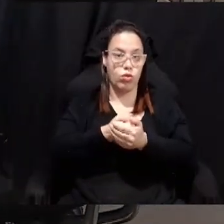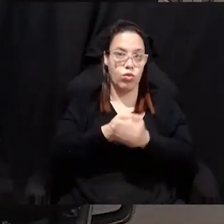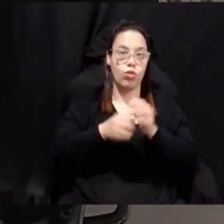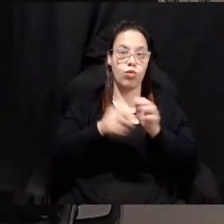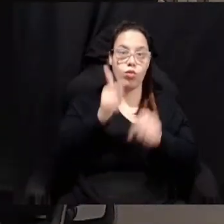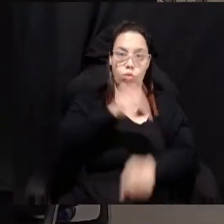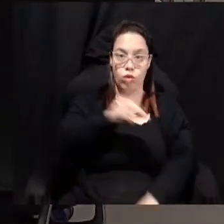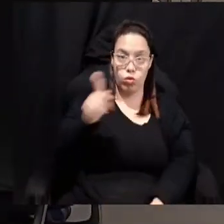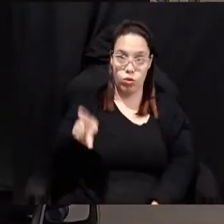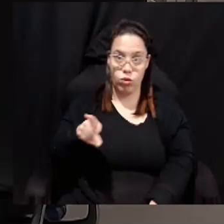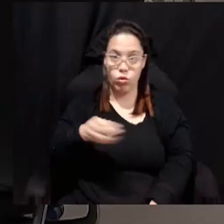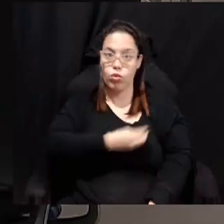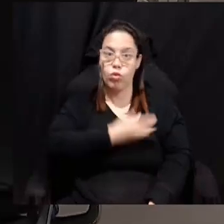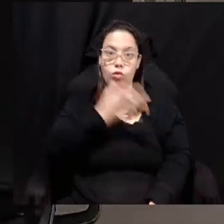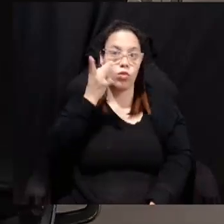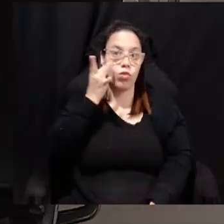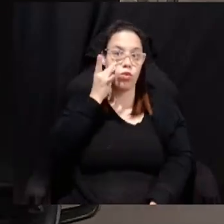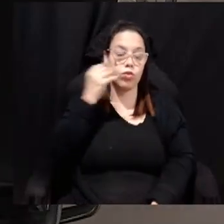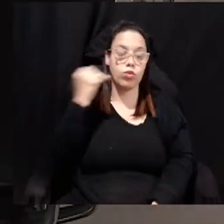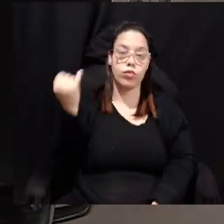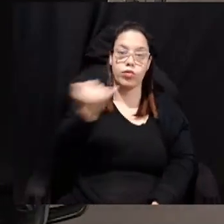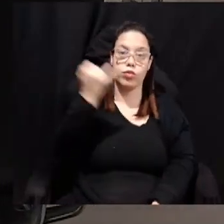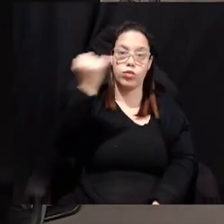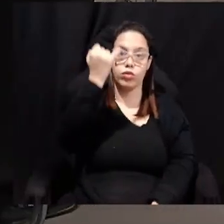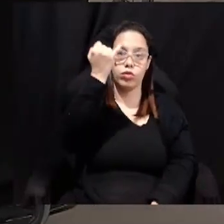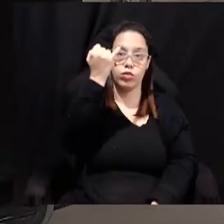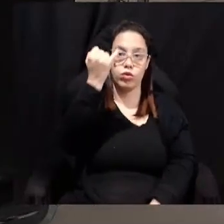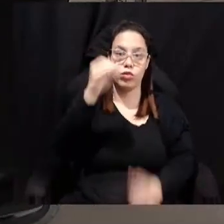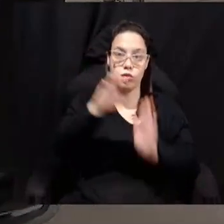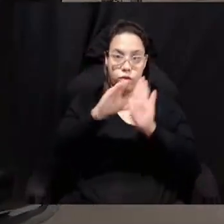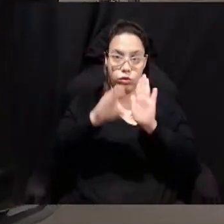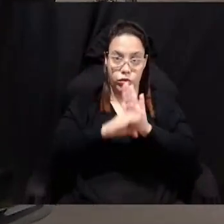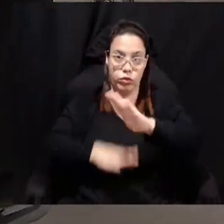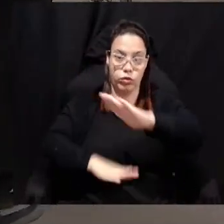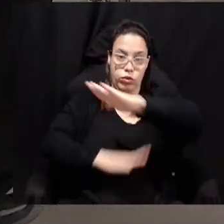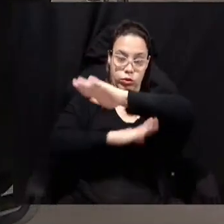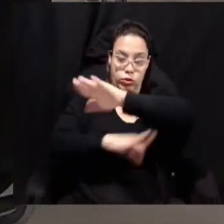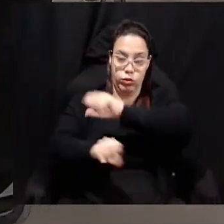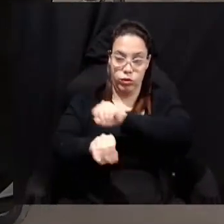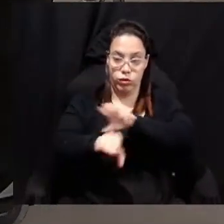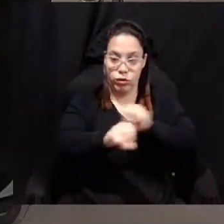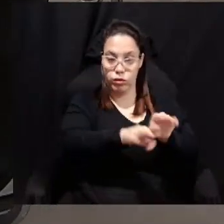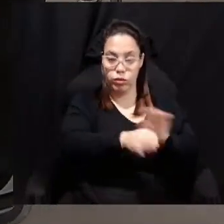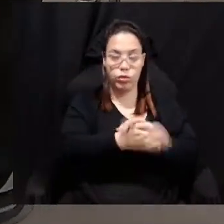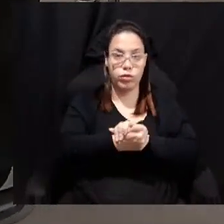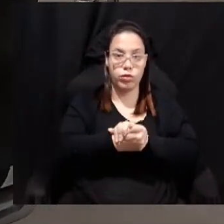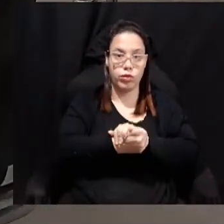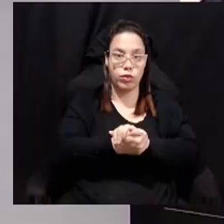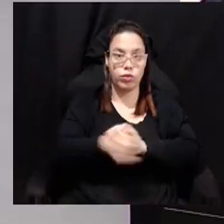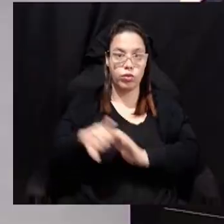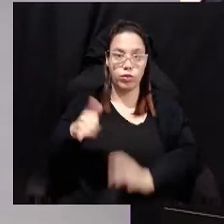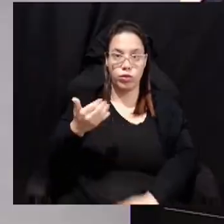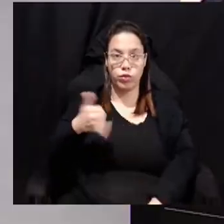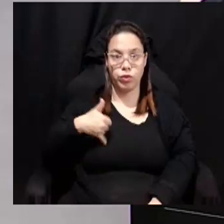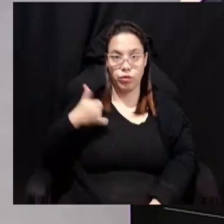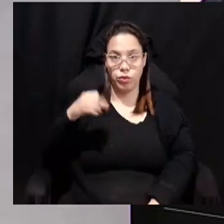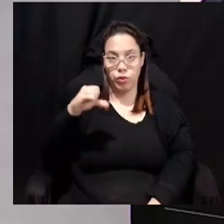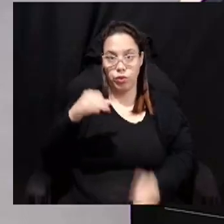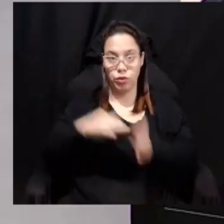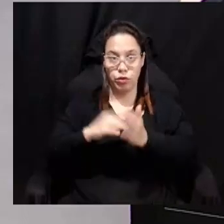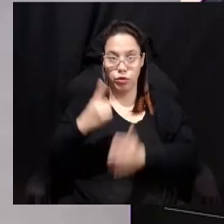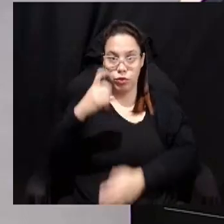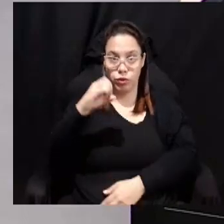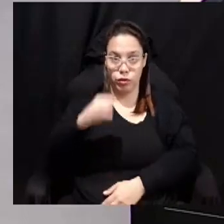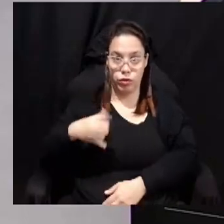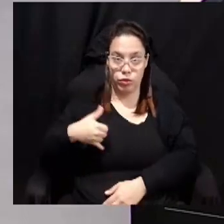visita ressaltou a importância do programa Câmara Educa aos alunos com idades entre 9 e 10 anos. A importância